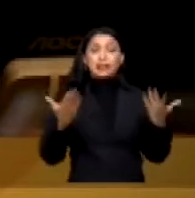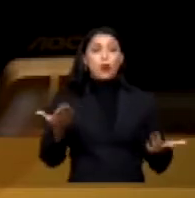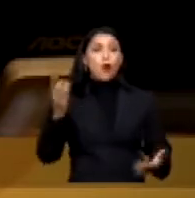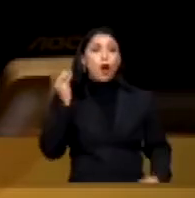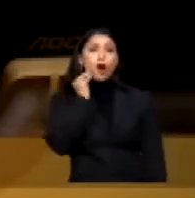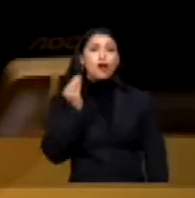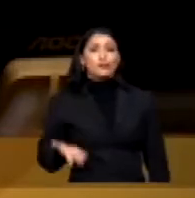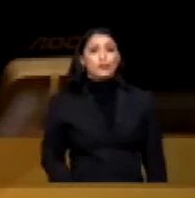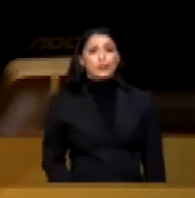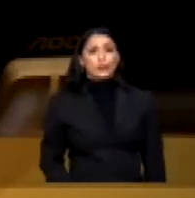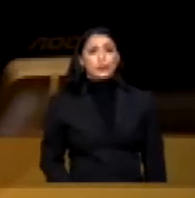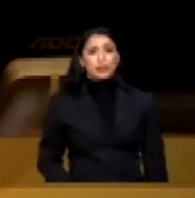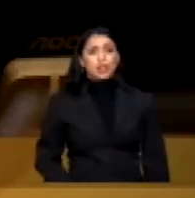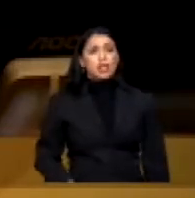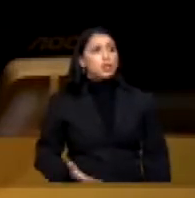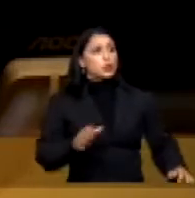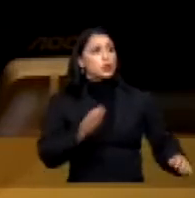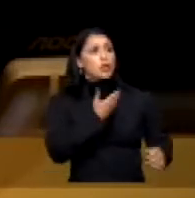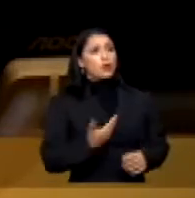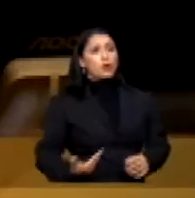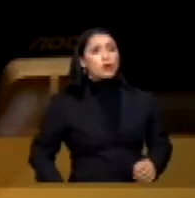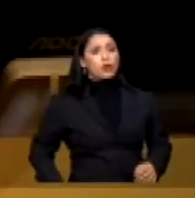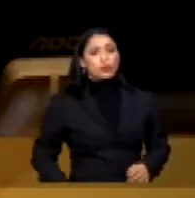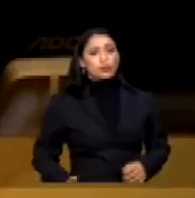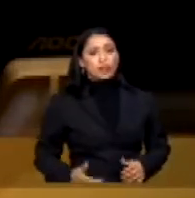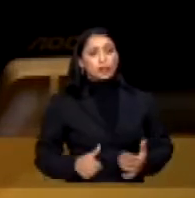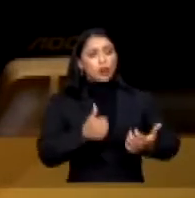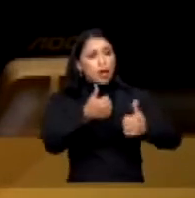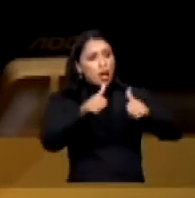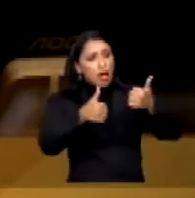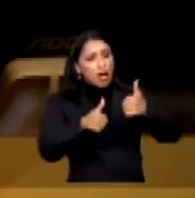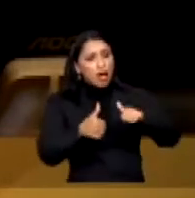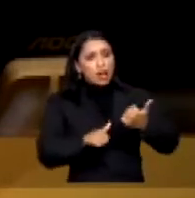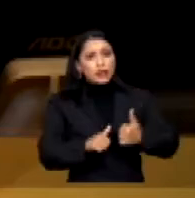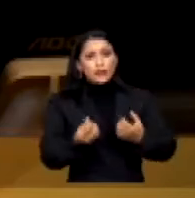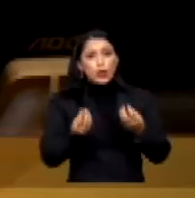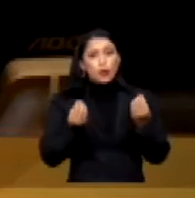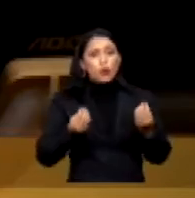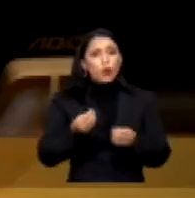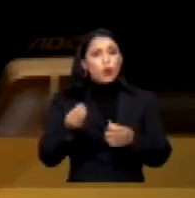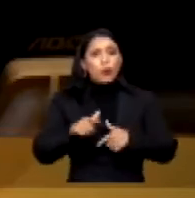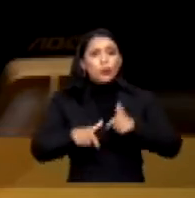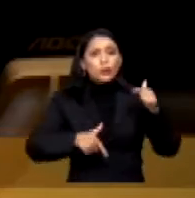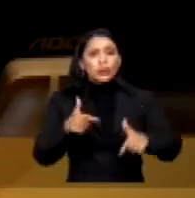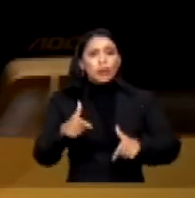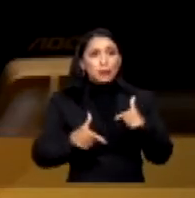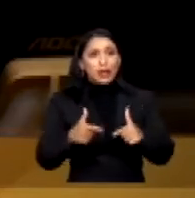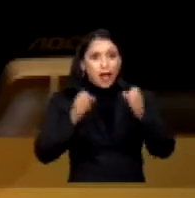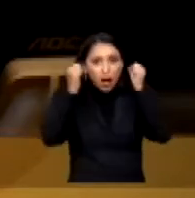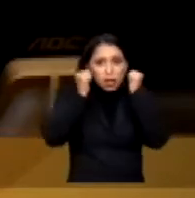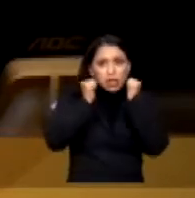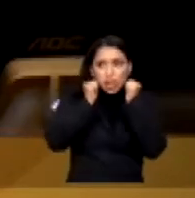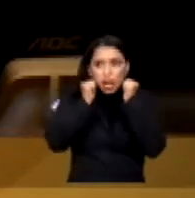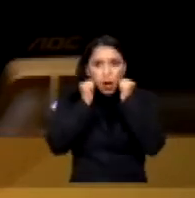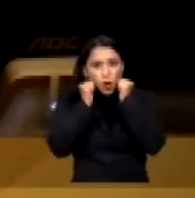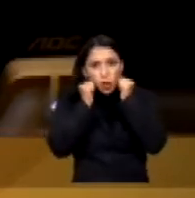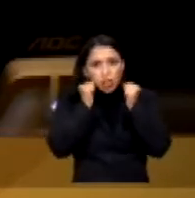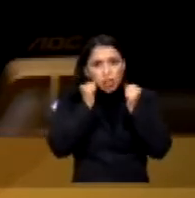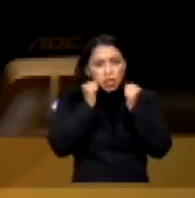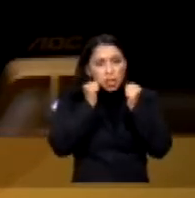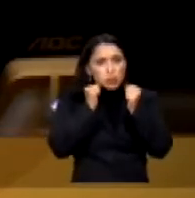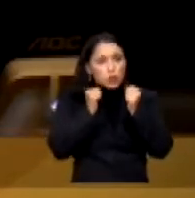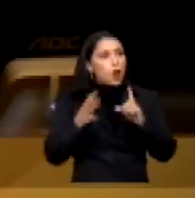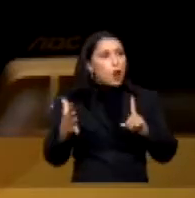Porque, óbvio, nenhum Estado renuncia ao seu dever de ação. Como trabalharmos com terrorismo,